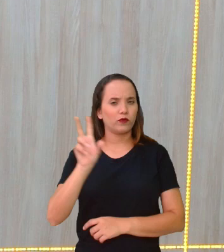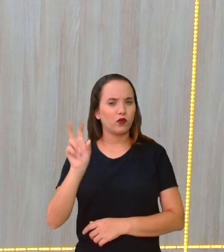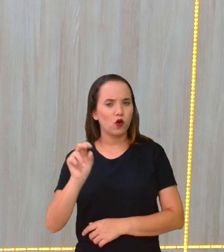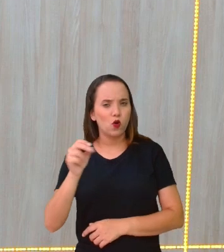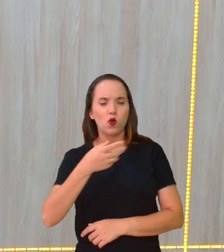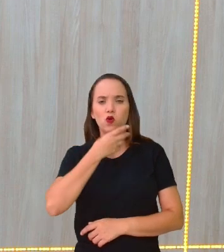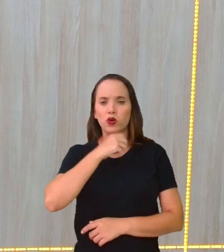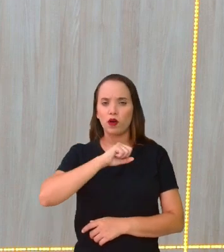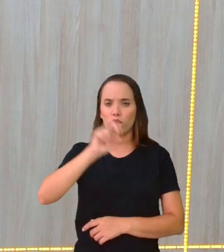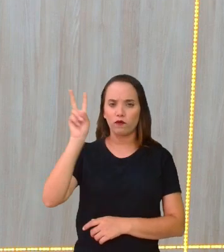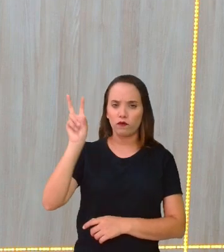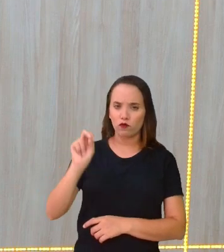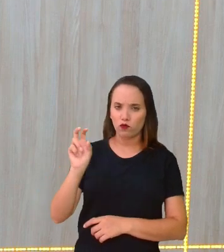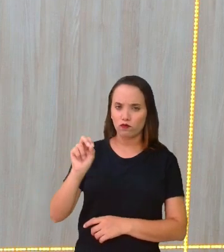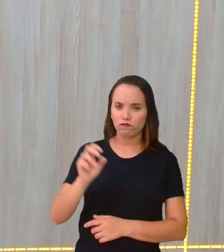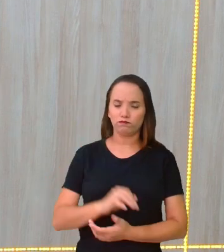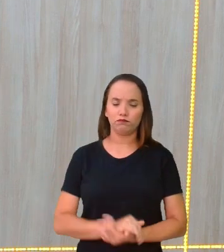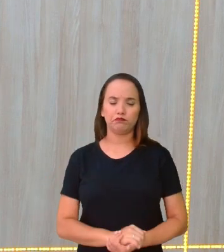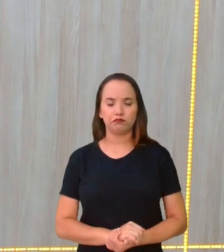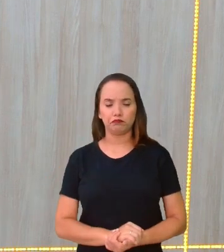e avós,